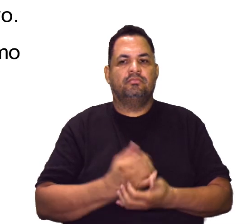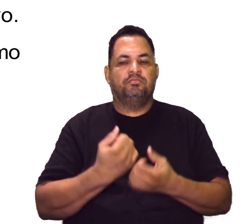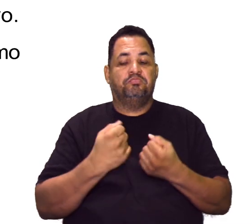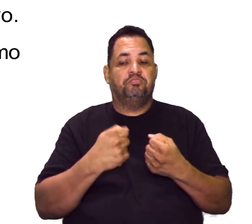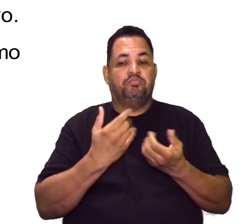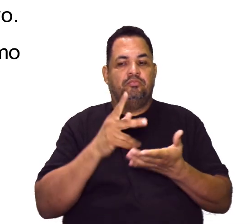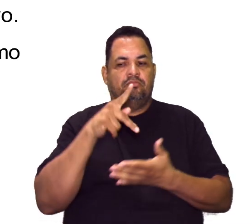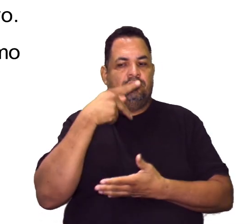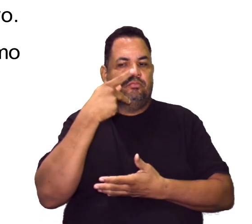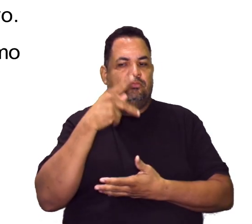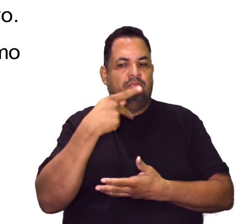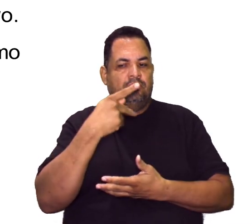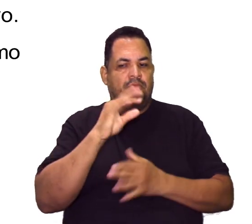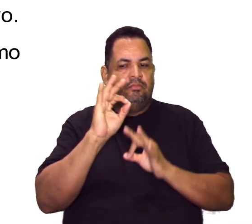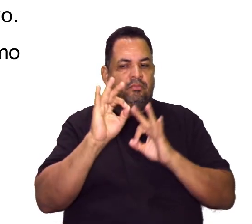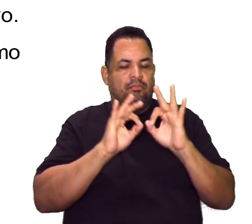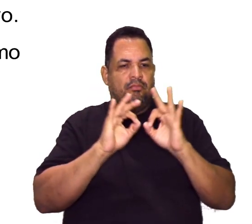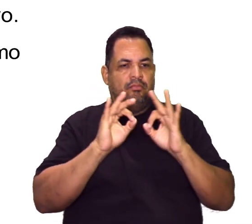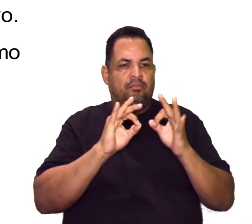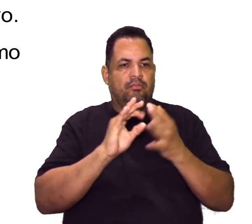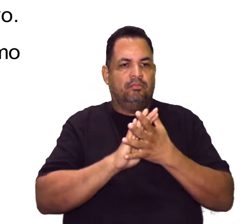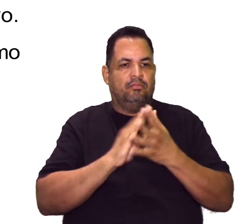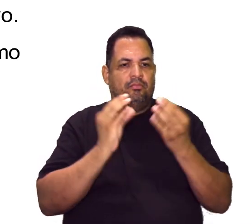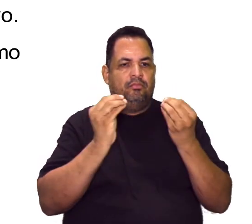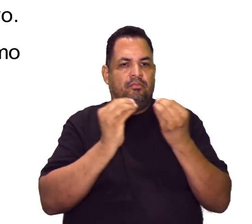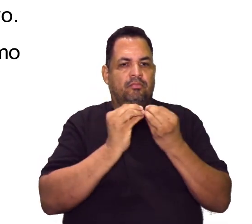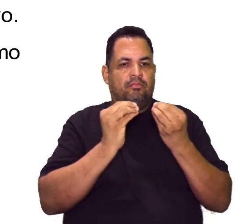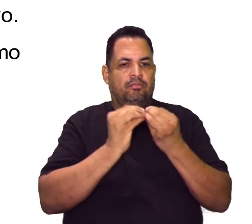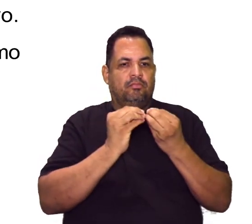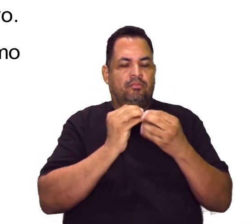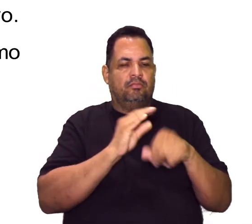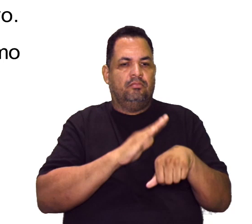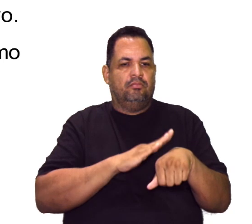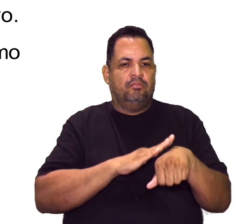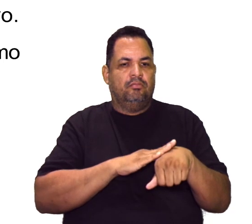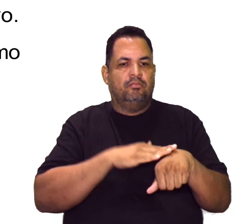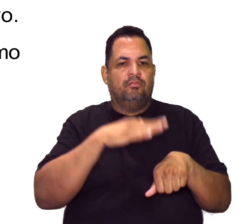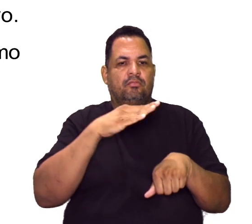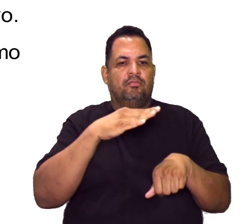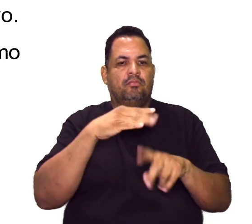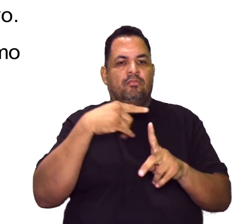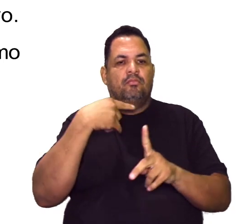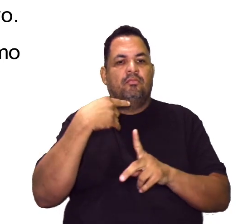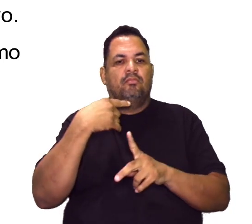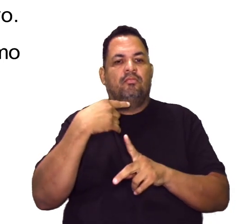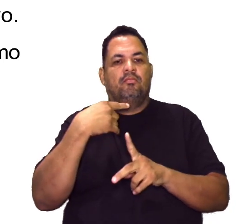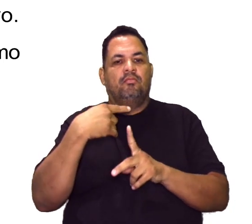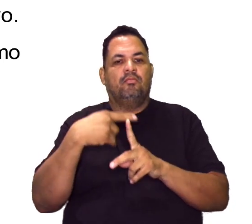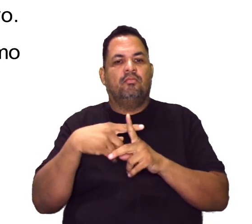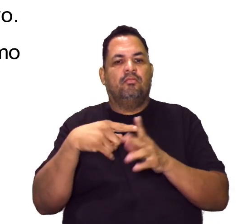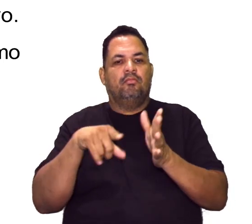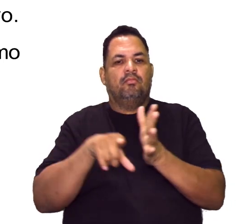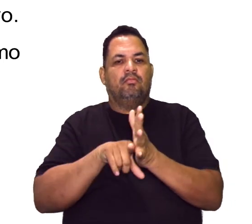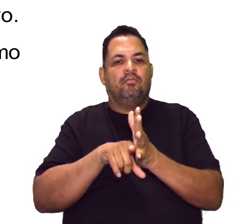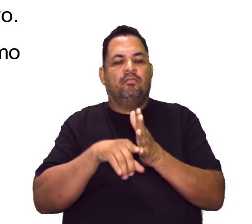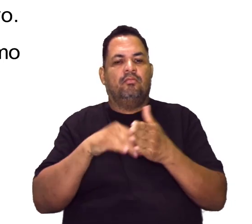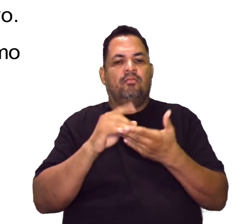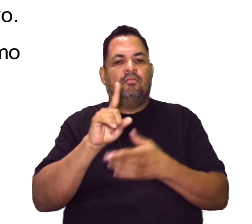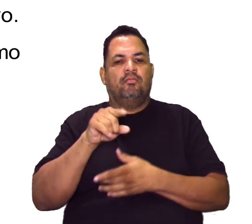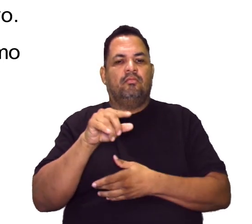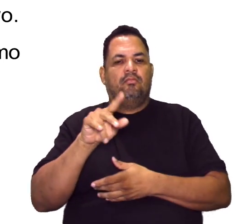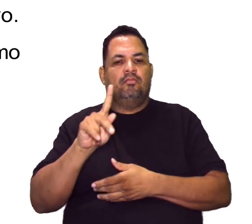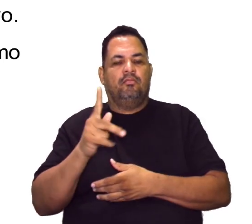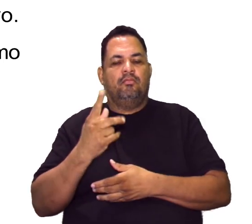Pode-se afirmar que a molécula mais polar que existe